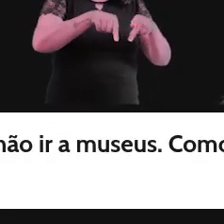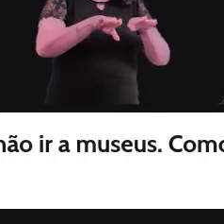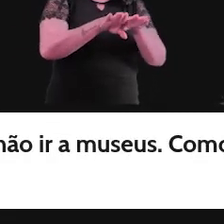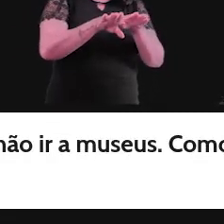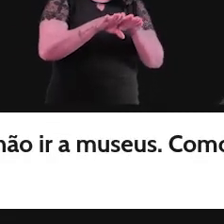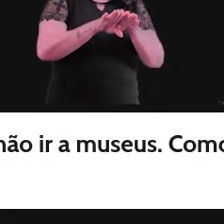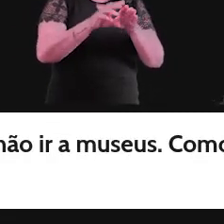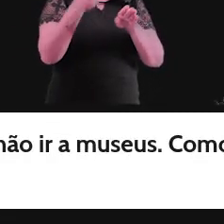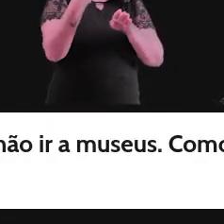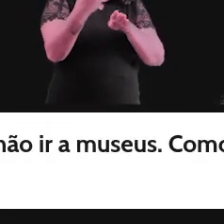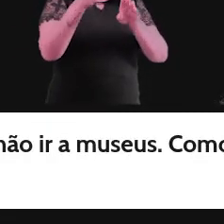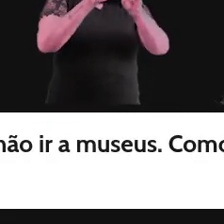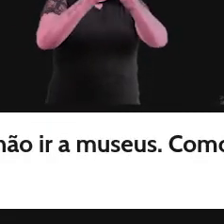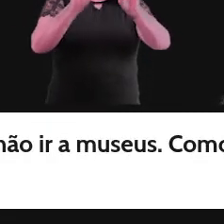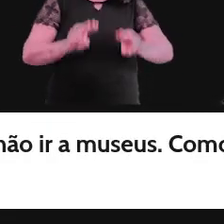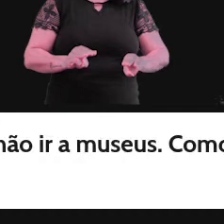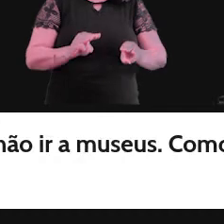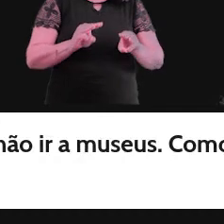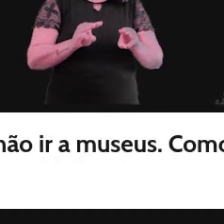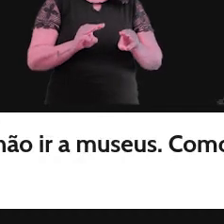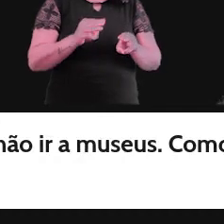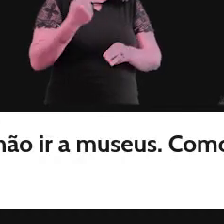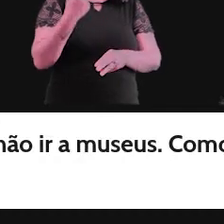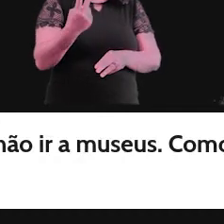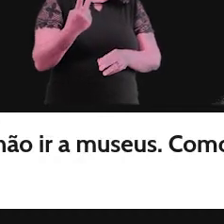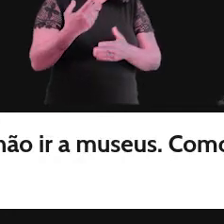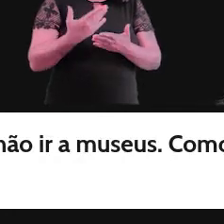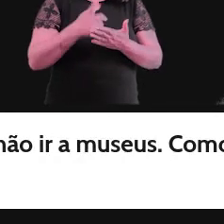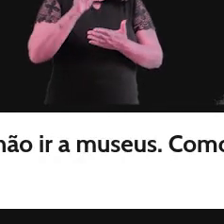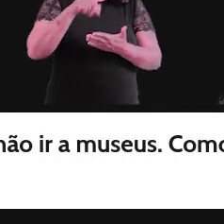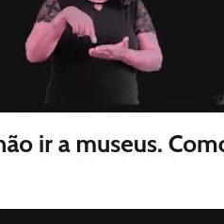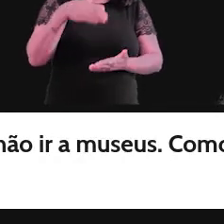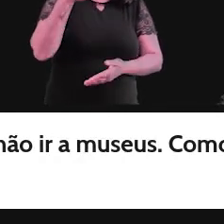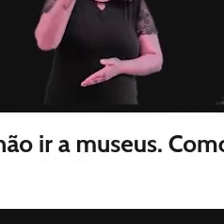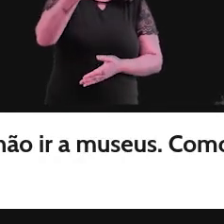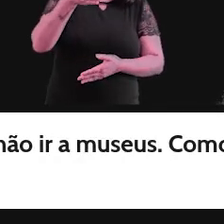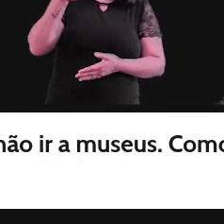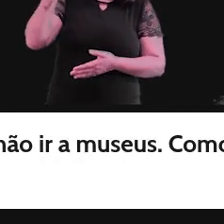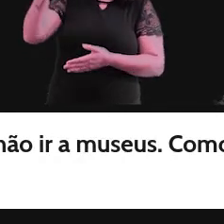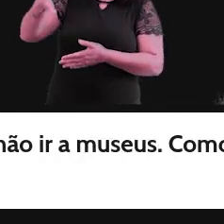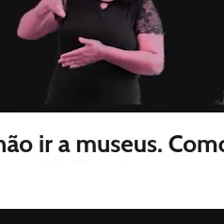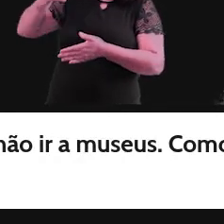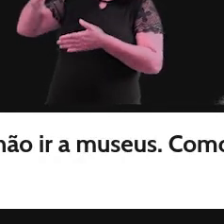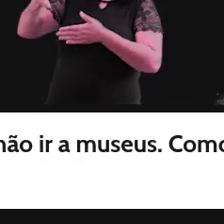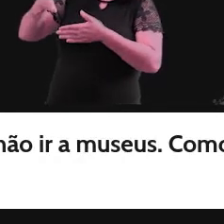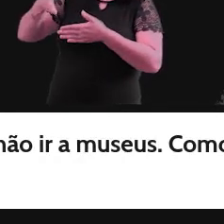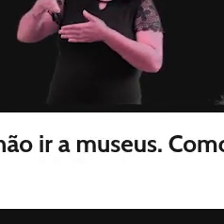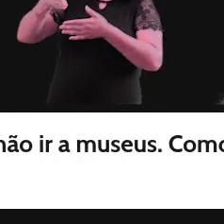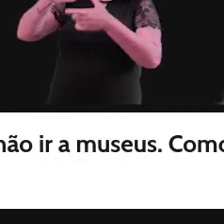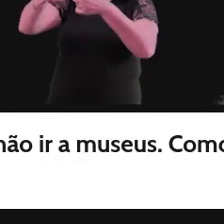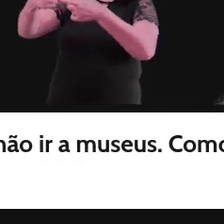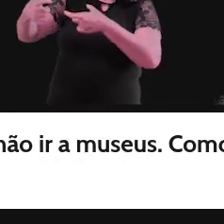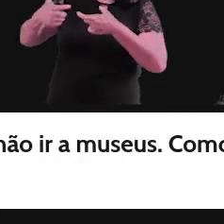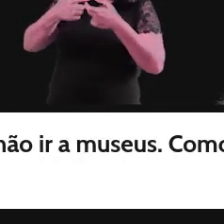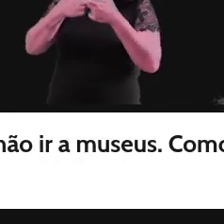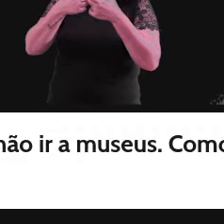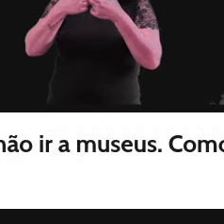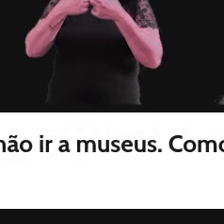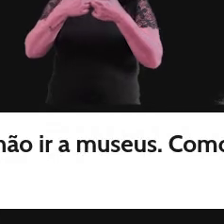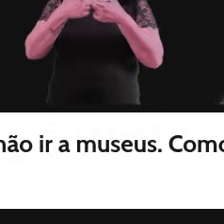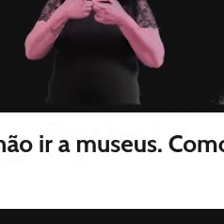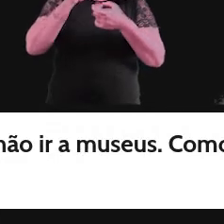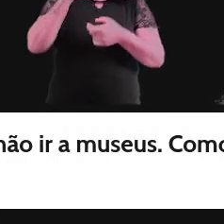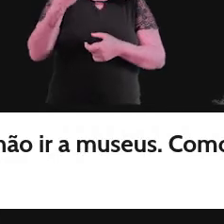itinerantes, um na UFMG e um no Rio. Então, a itinerância é, de fato, uma estratégia fundamental para a gente incluir